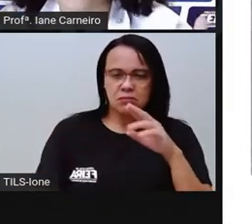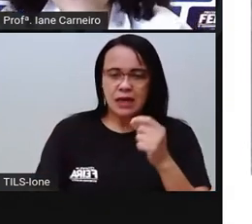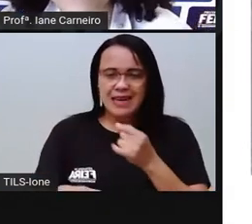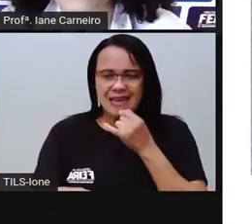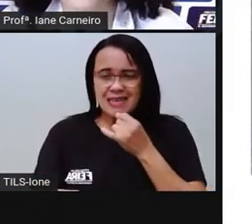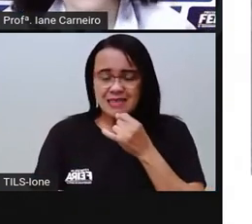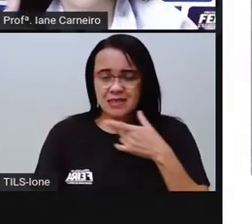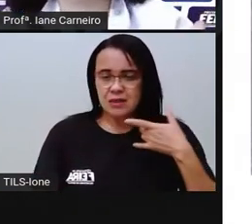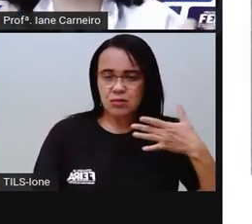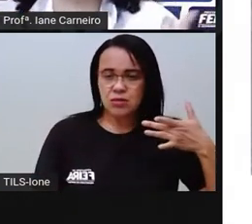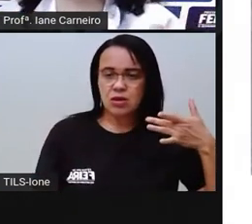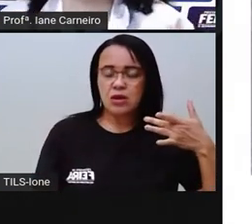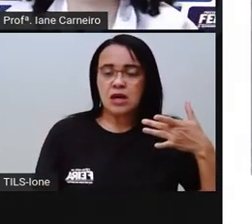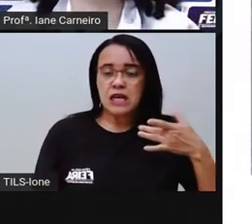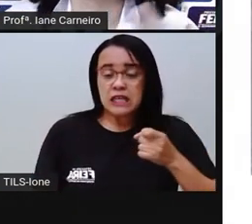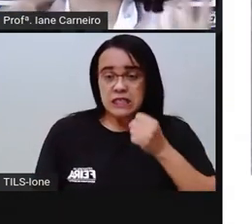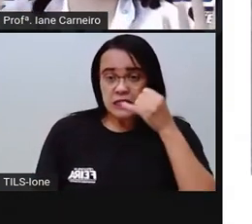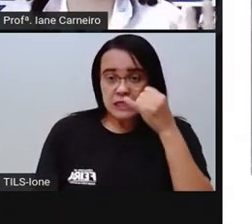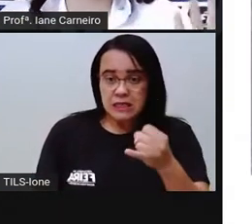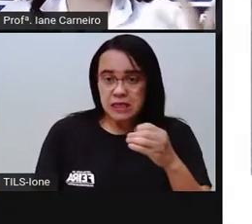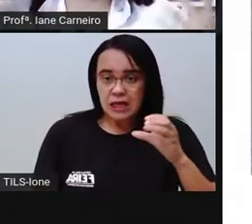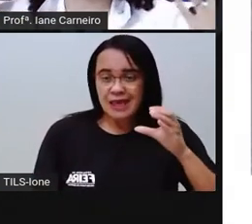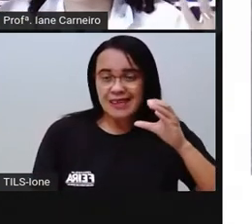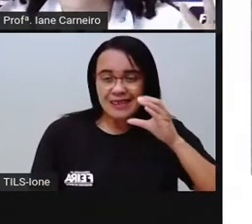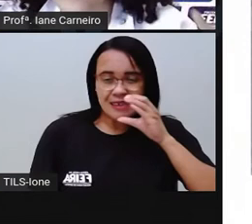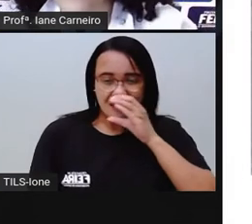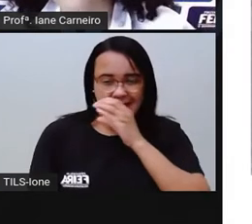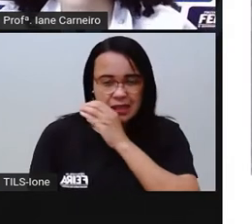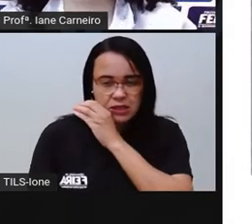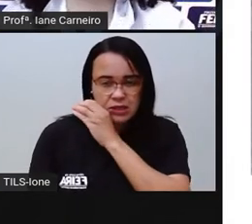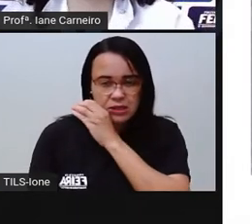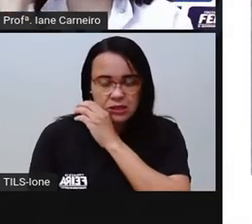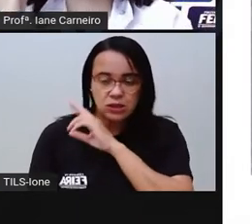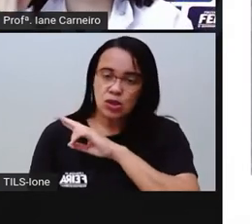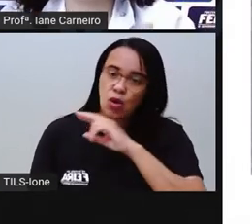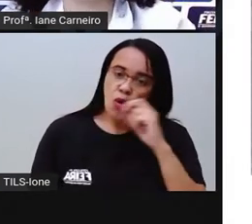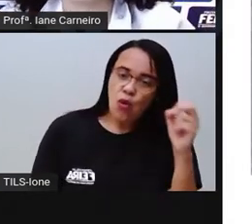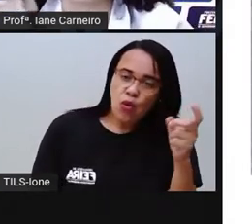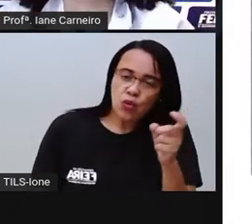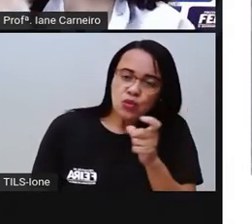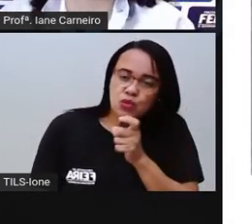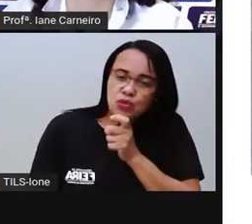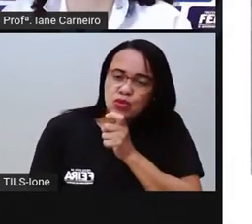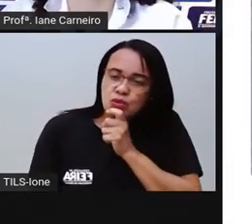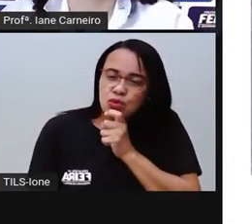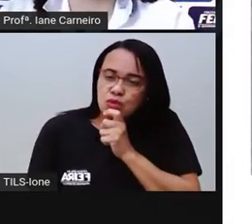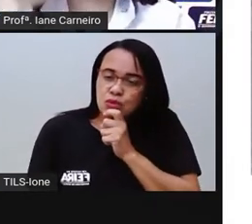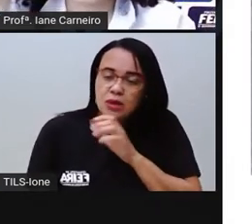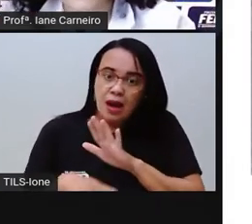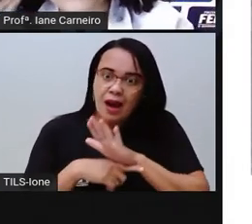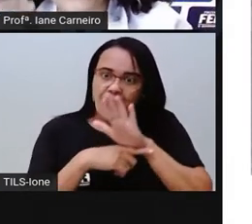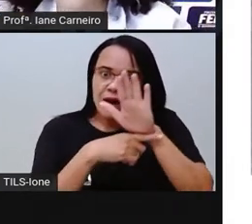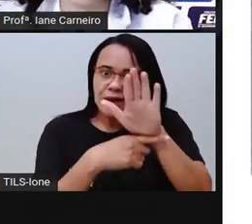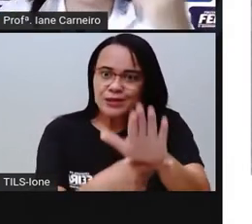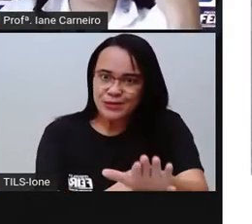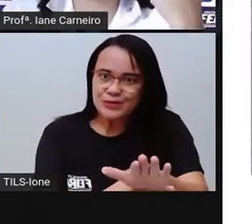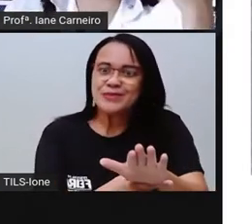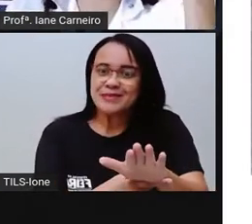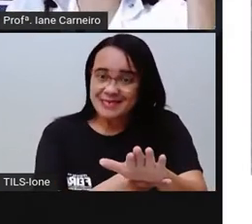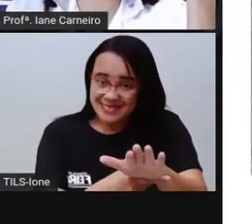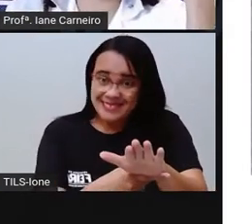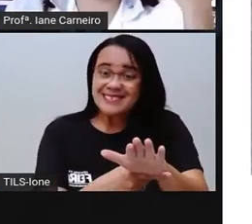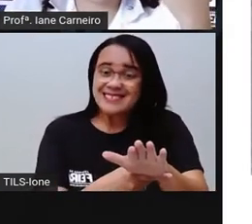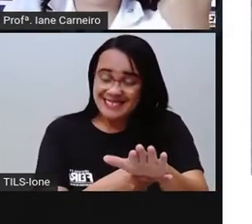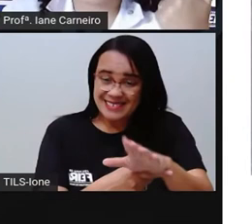ele não aguenta tanto, tem fungo, né, na verdade, que não aguenta tanto calor. Então isso tudo ajuda, o sol ajuda. Por isso que a mamãe e